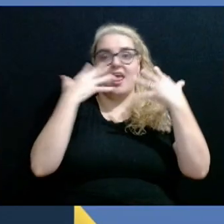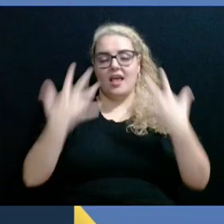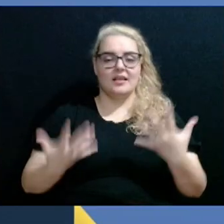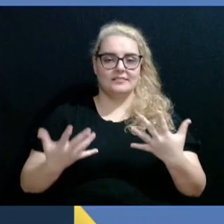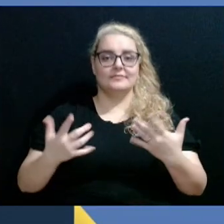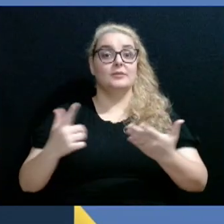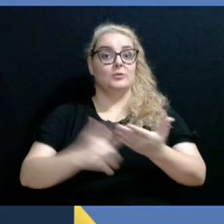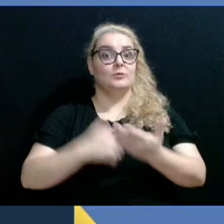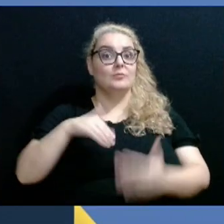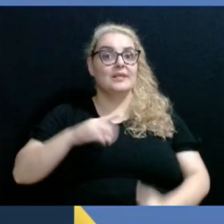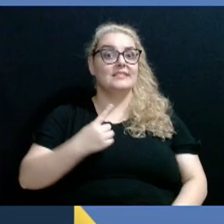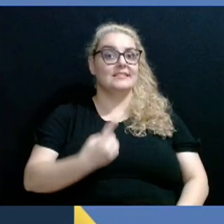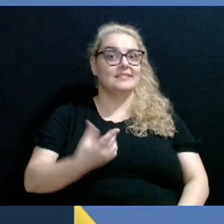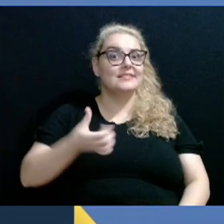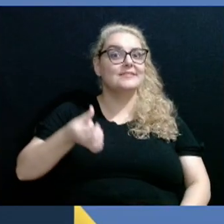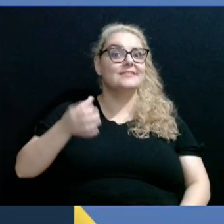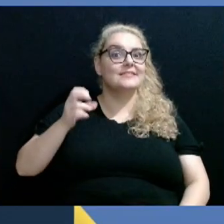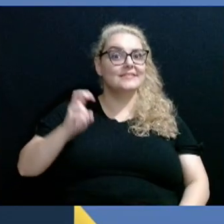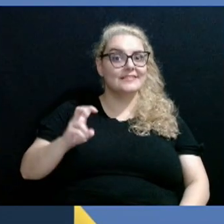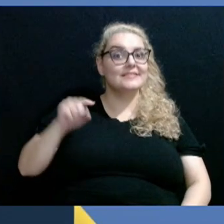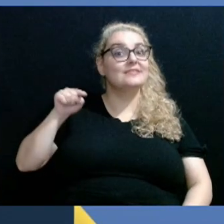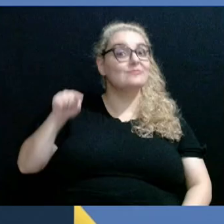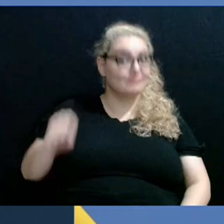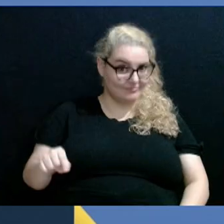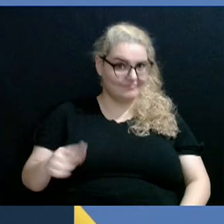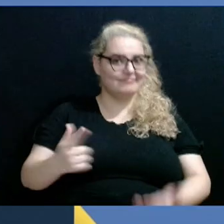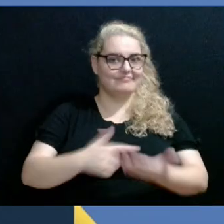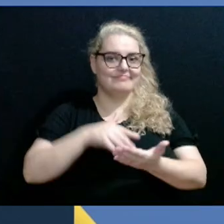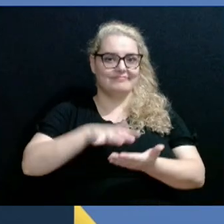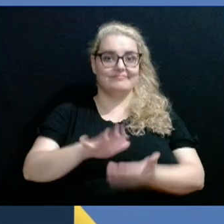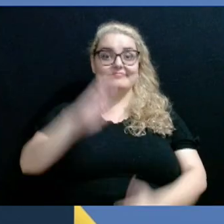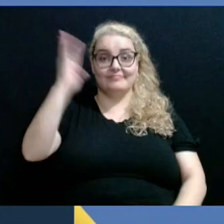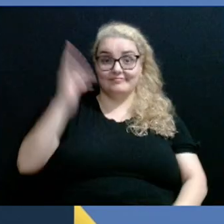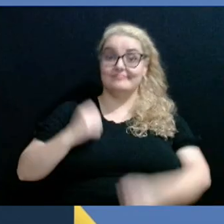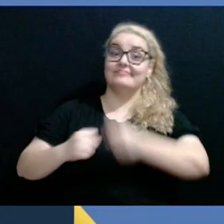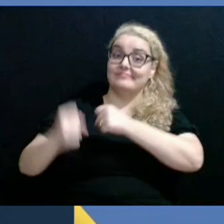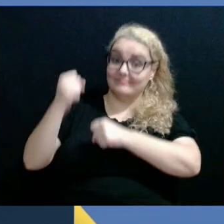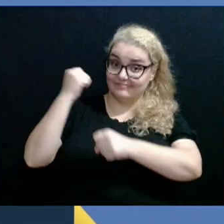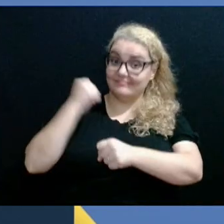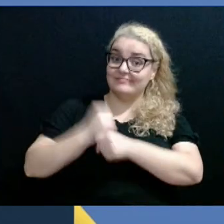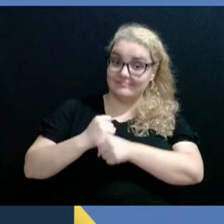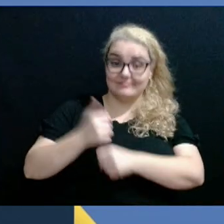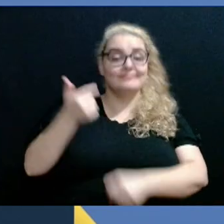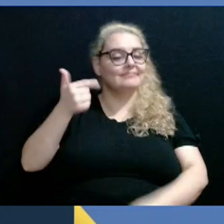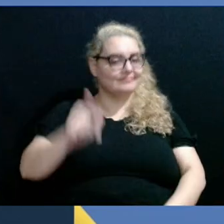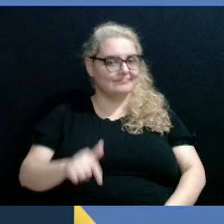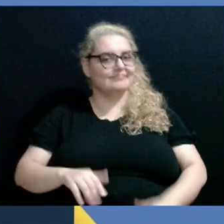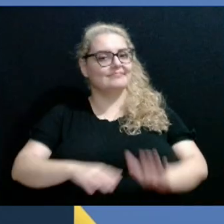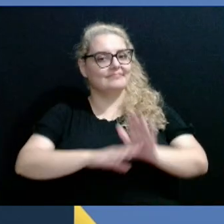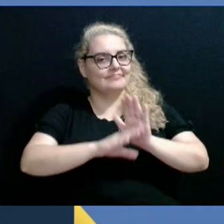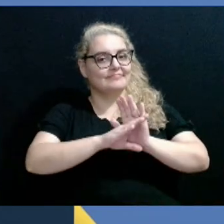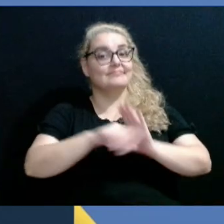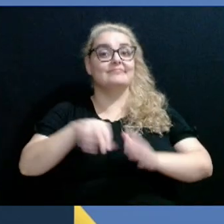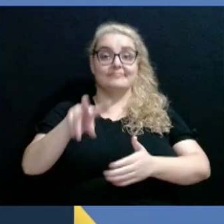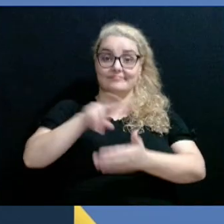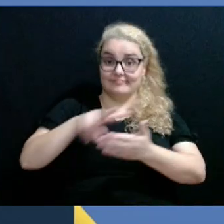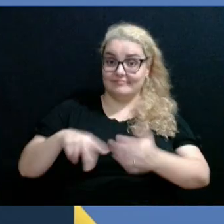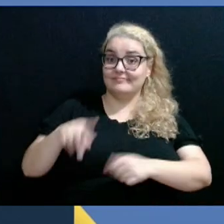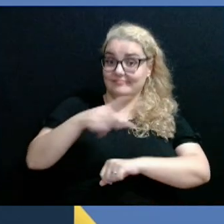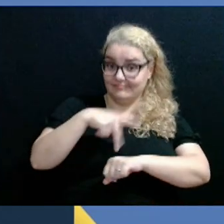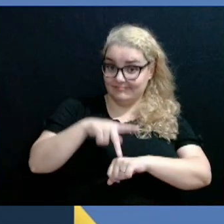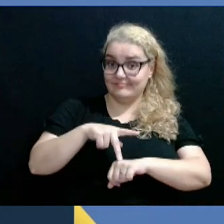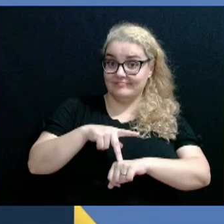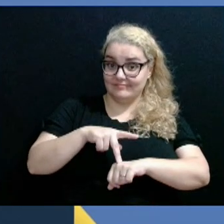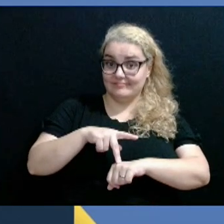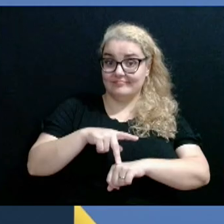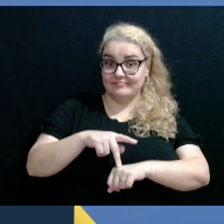de 165 mil exemplares no Brasil no ano passado e segue entre os mais lidos no país, graças à